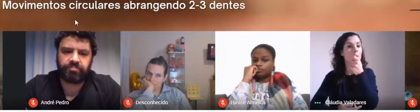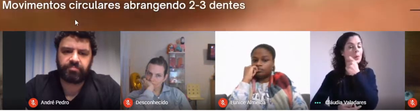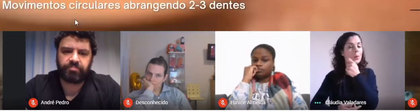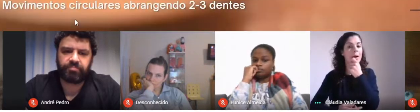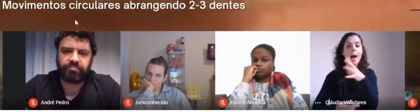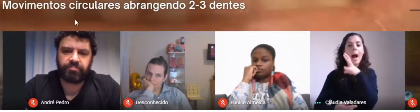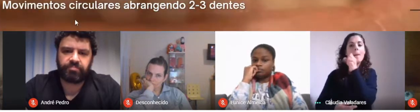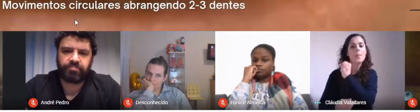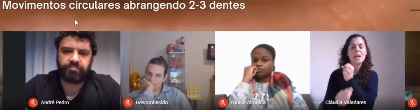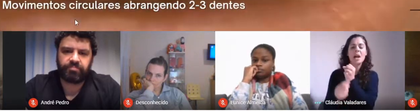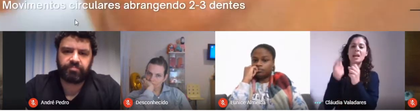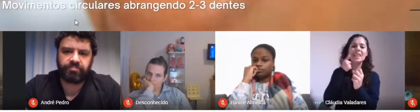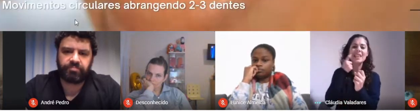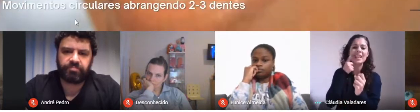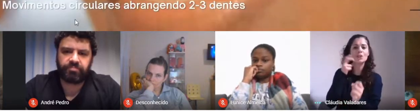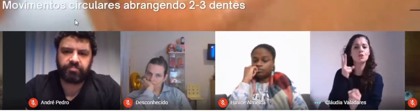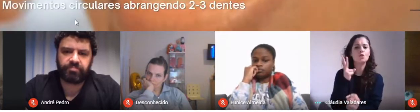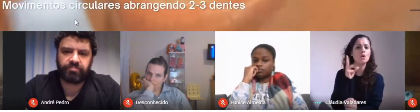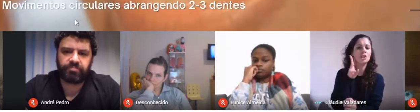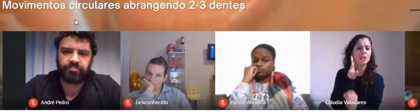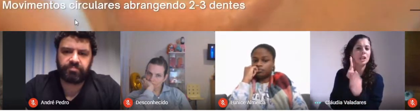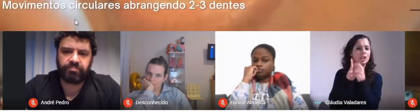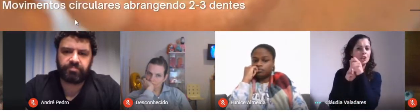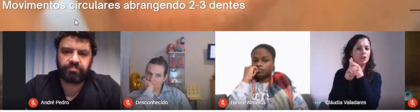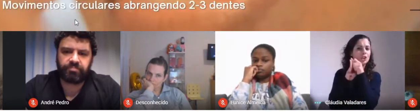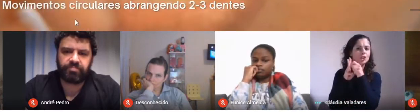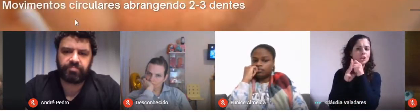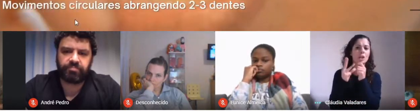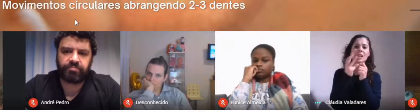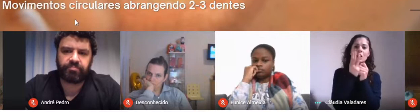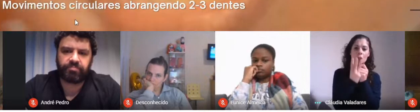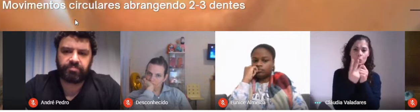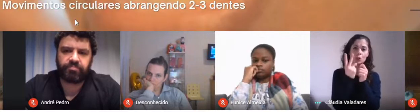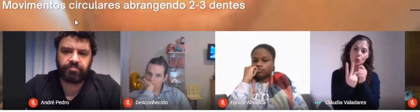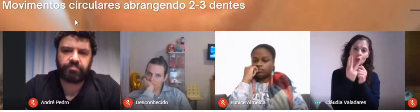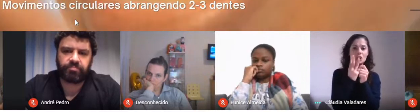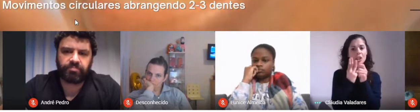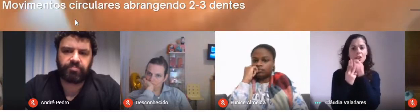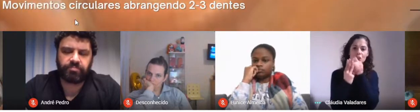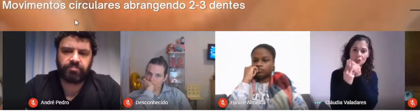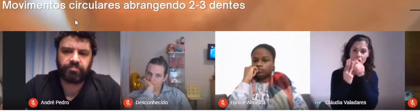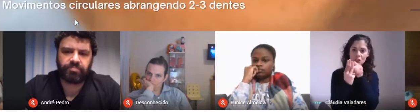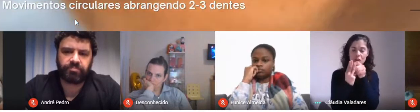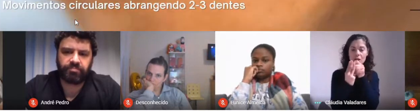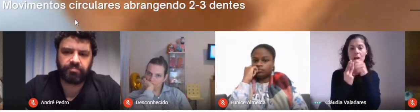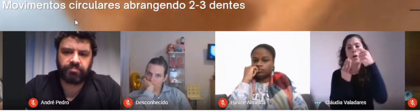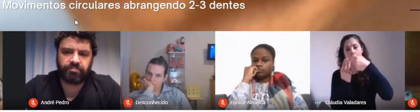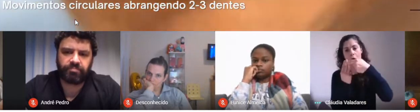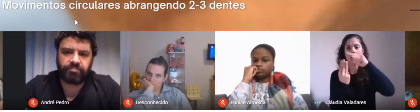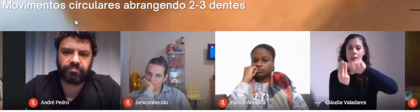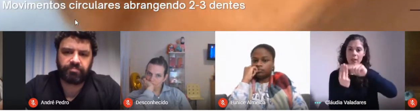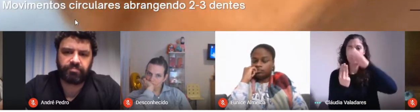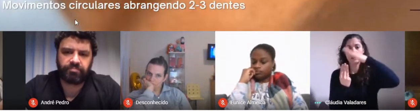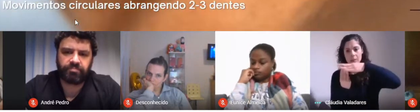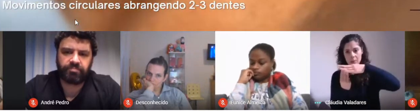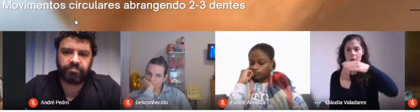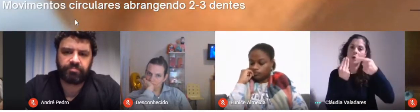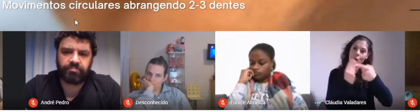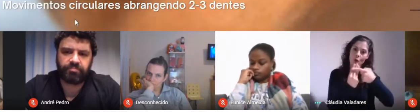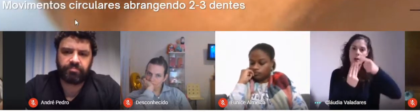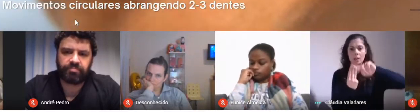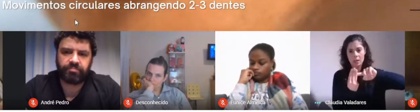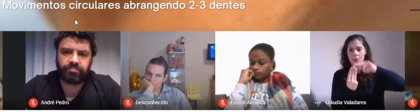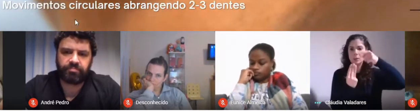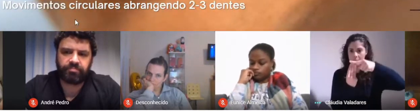abrangendo 2 a 3 dentes, e escovando todas as faces dos dentes que já falamos anteriormente.